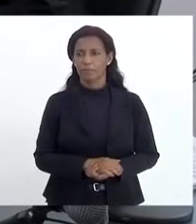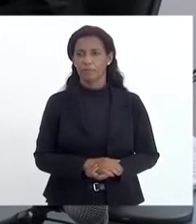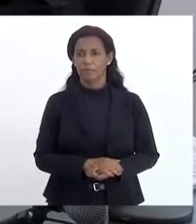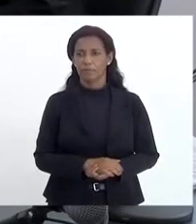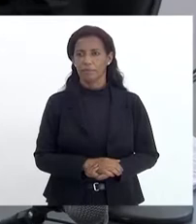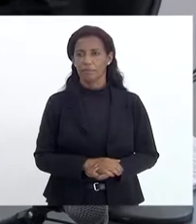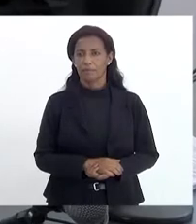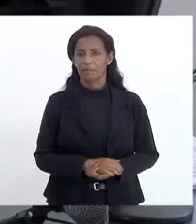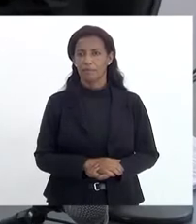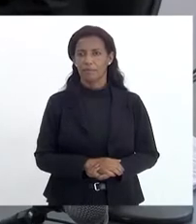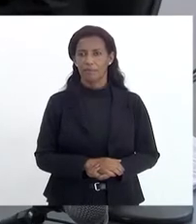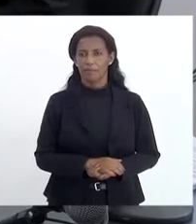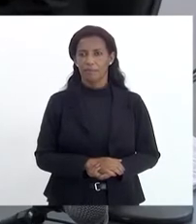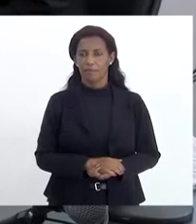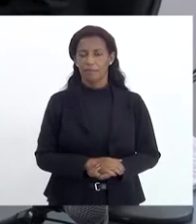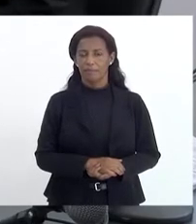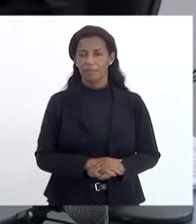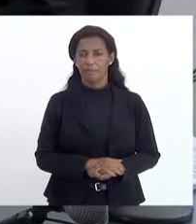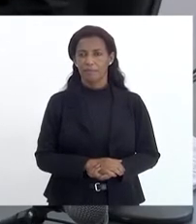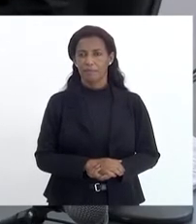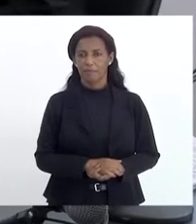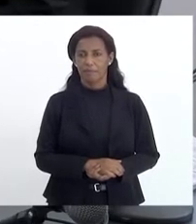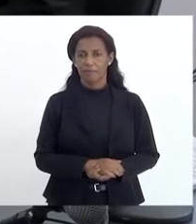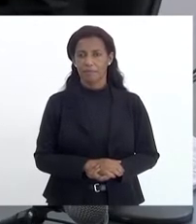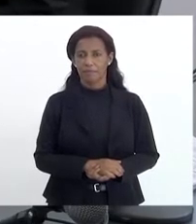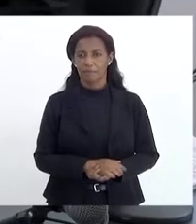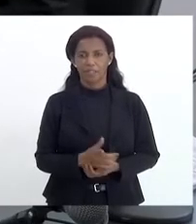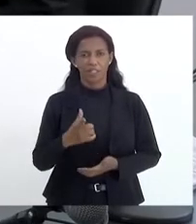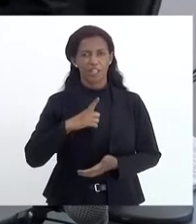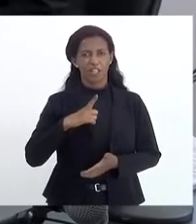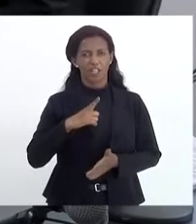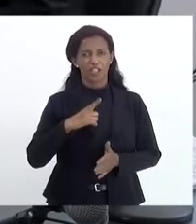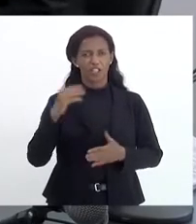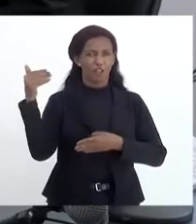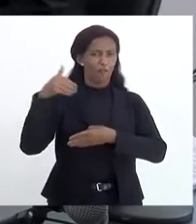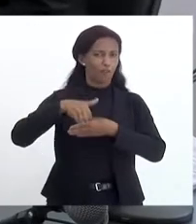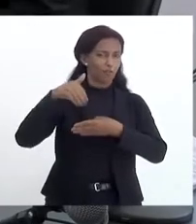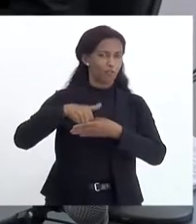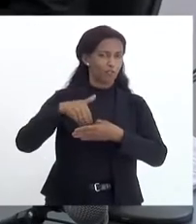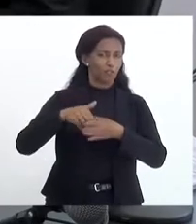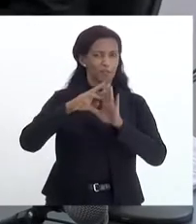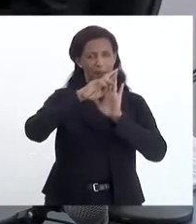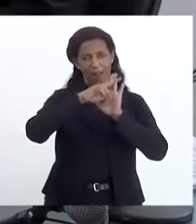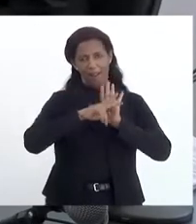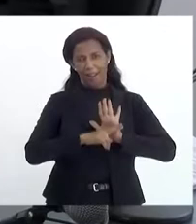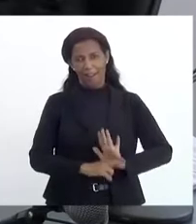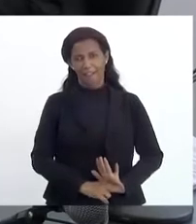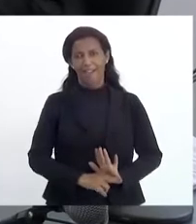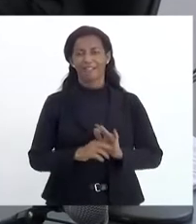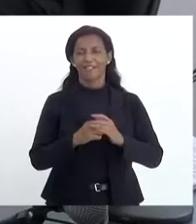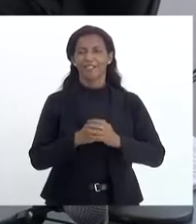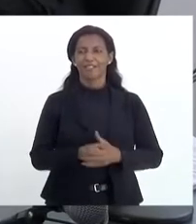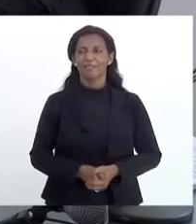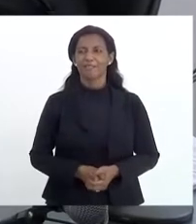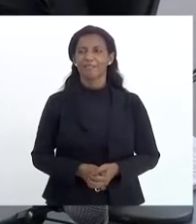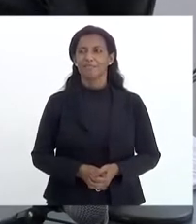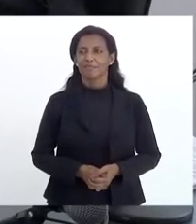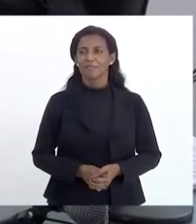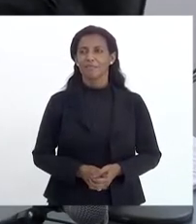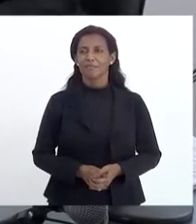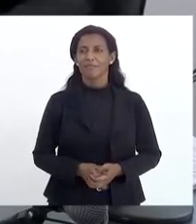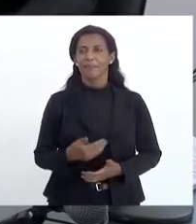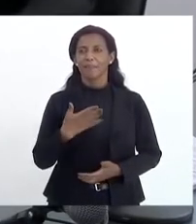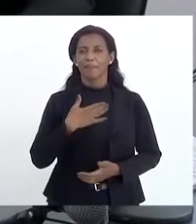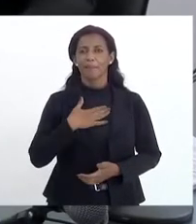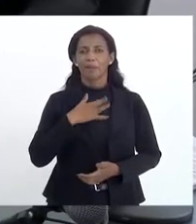Sem dúvida nenhuma. Até porque tínhamos diversos votos aqui de baixa diligência. Então, a pedido meu e